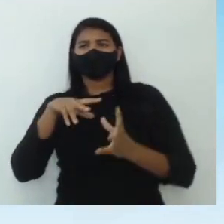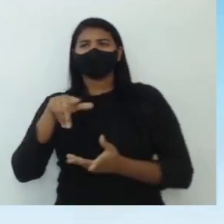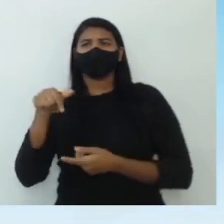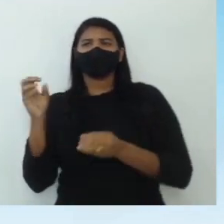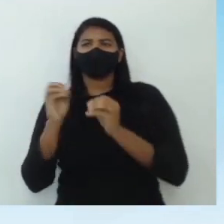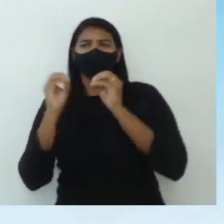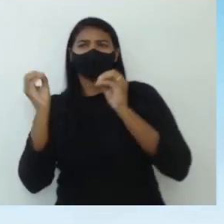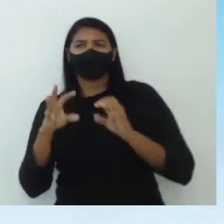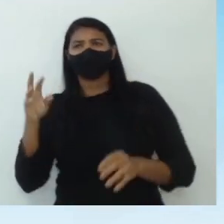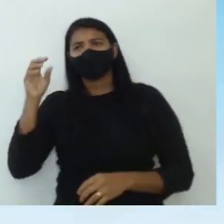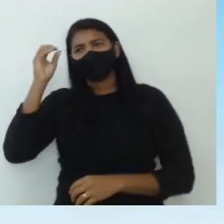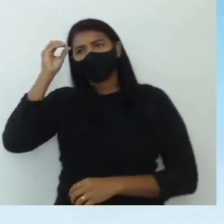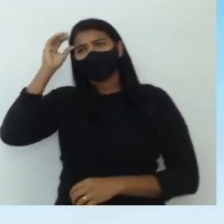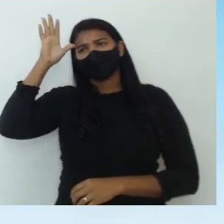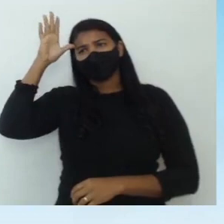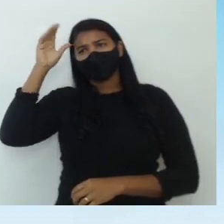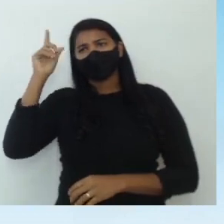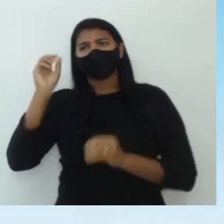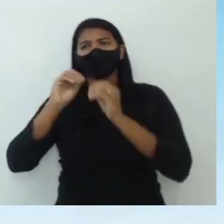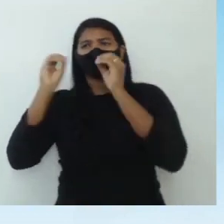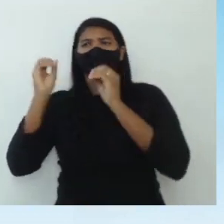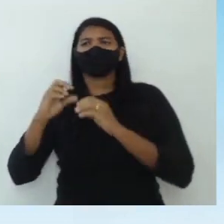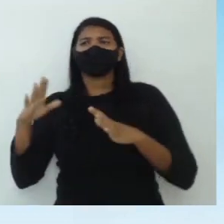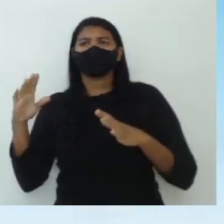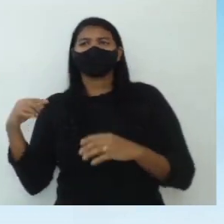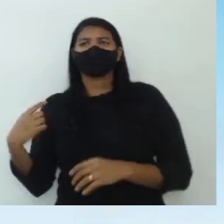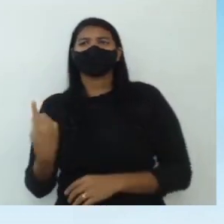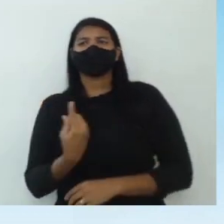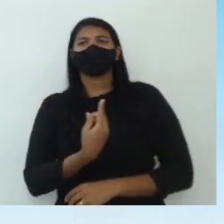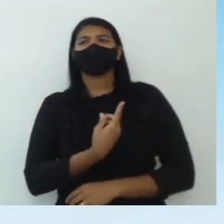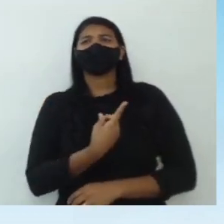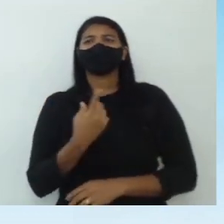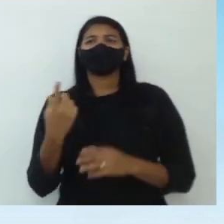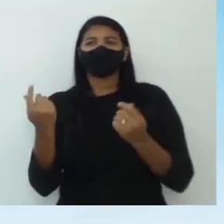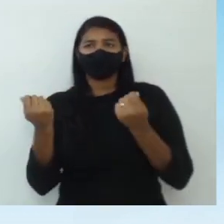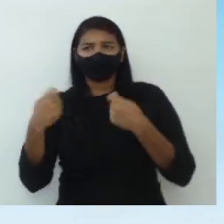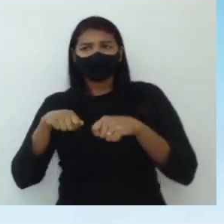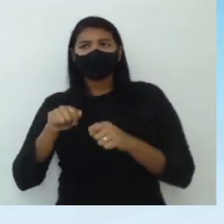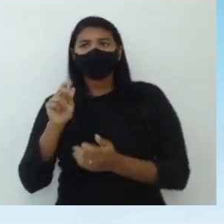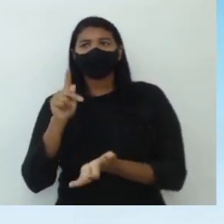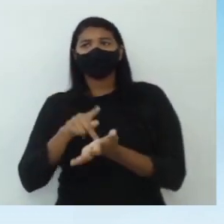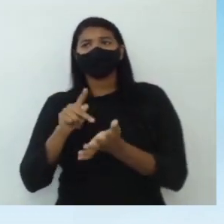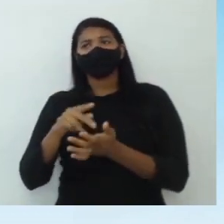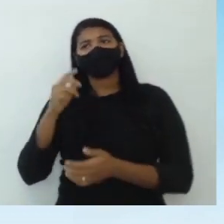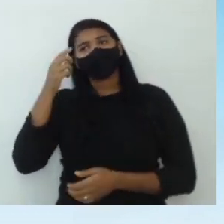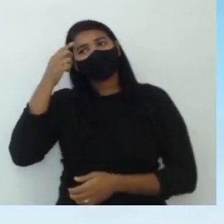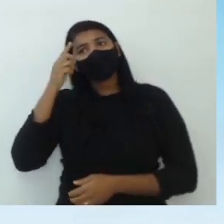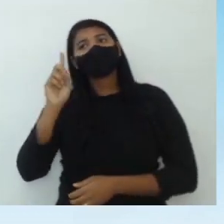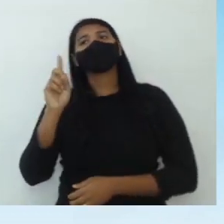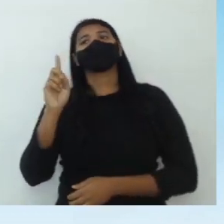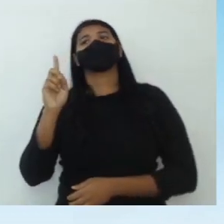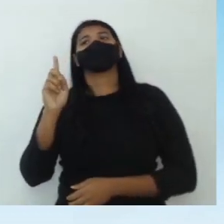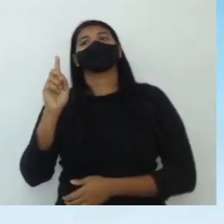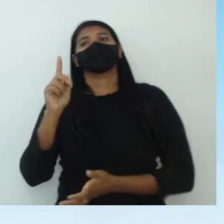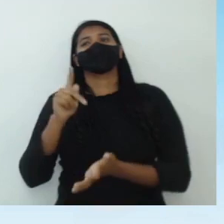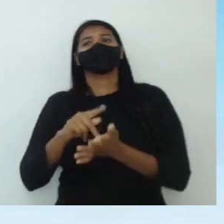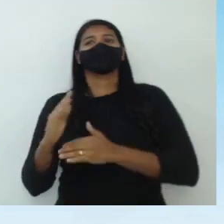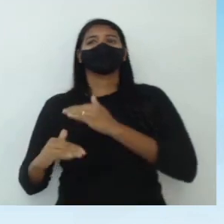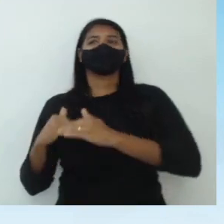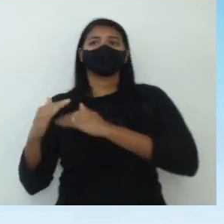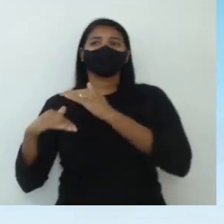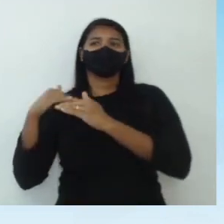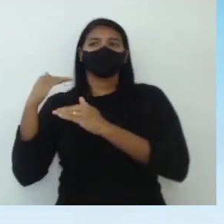criação inteligente. Então nós precisamos usar essa inteligência para que nós possamos um dia ter um